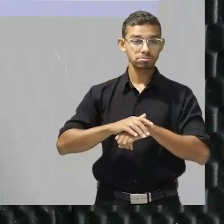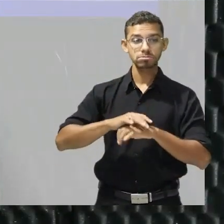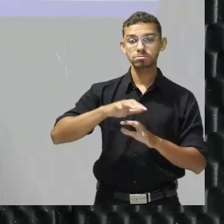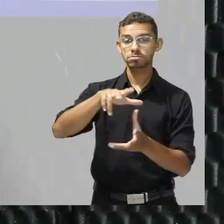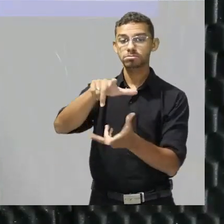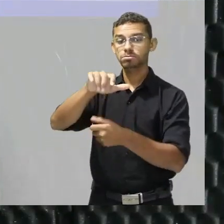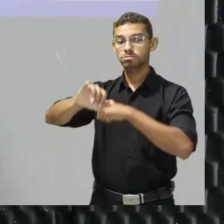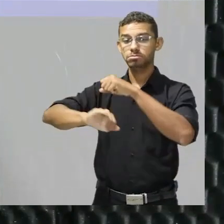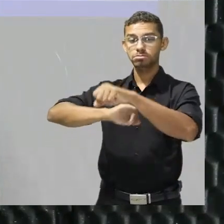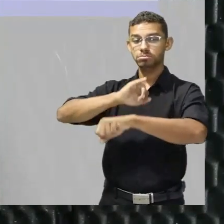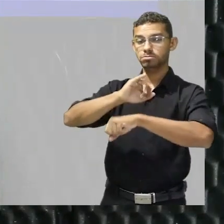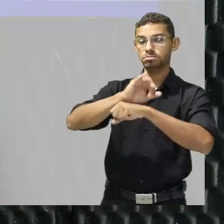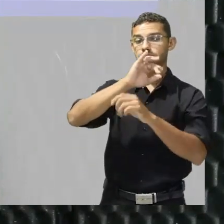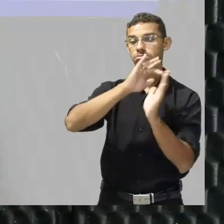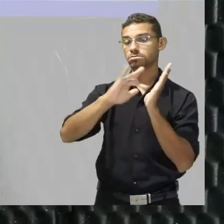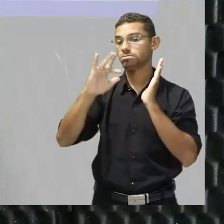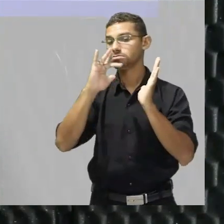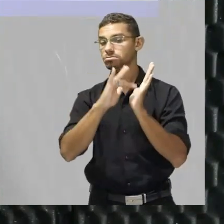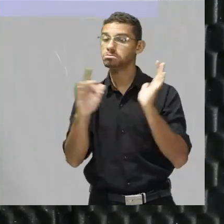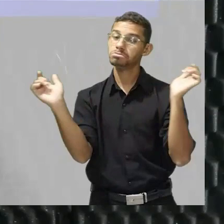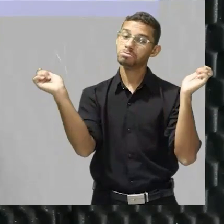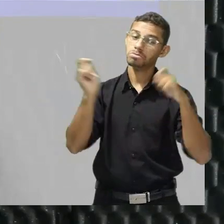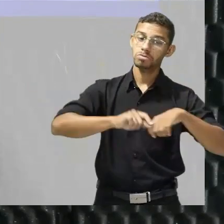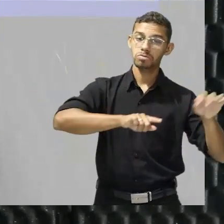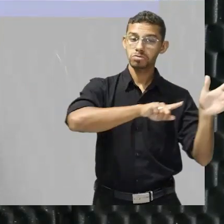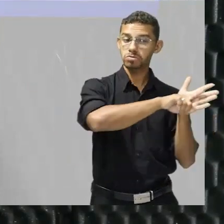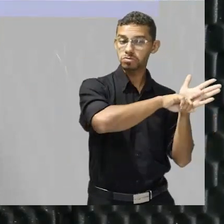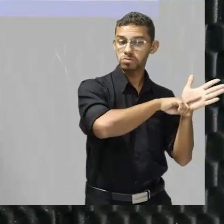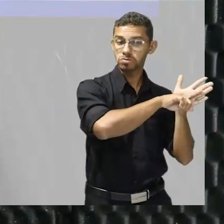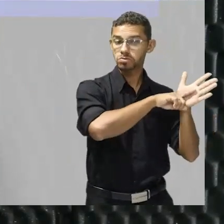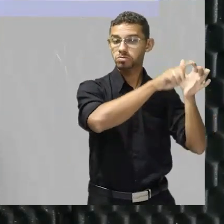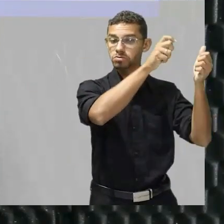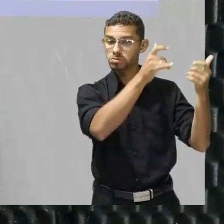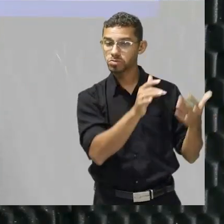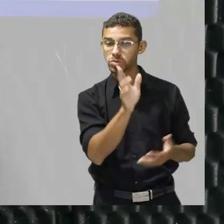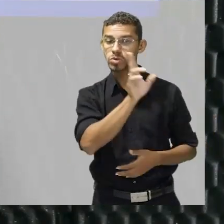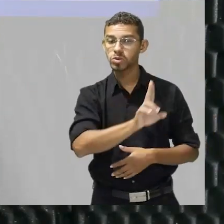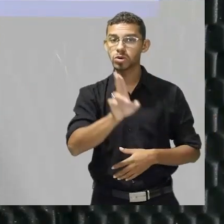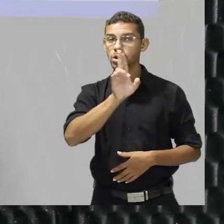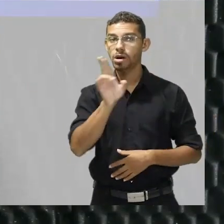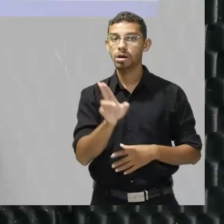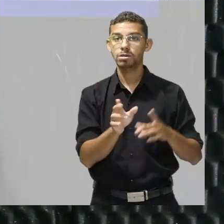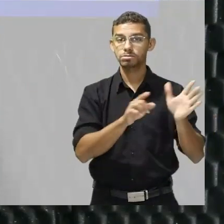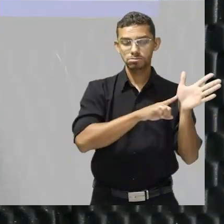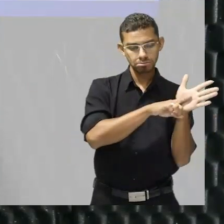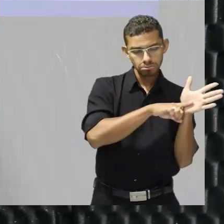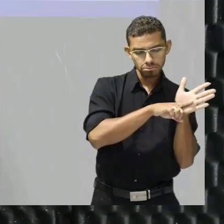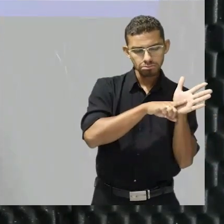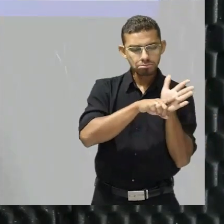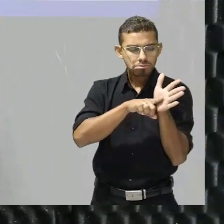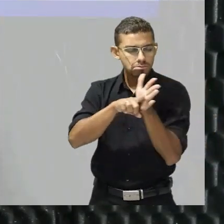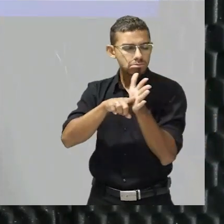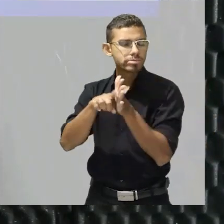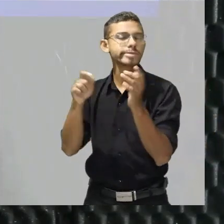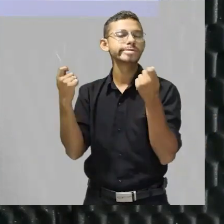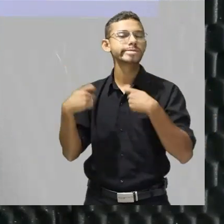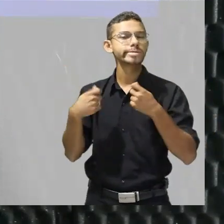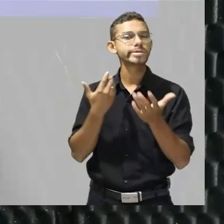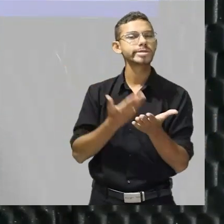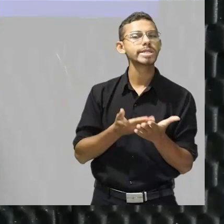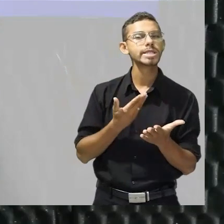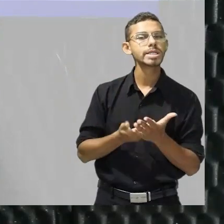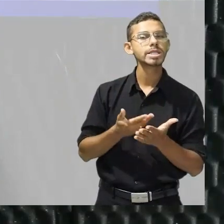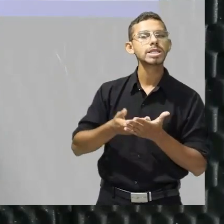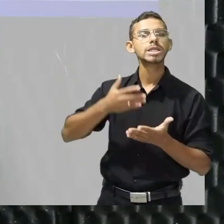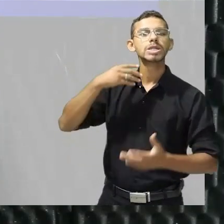dados estatísticos que é uma das formas que a gente utiliza com bastante frequência né são Dados E para isso turma é